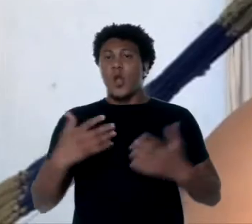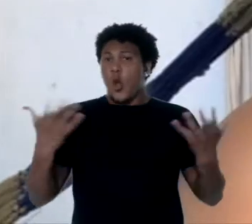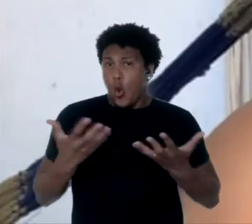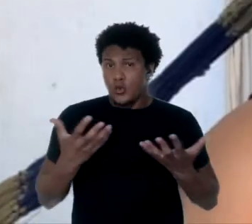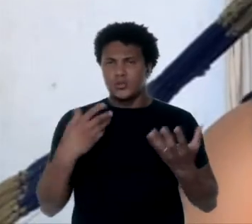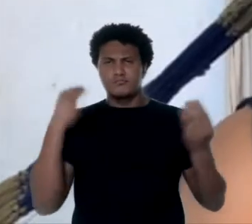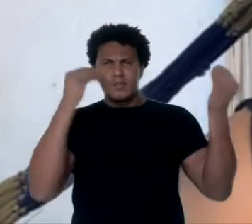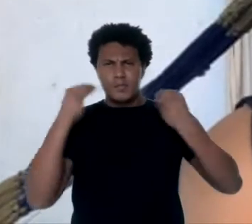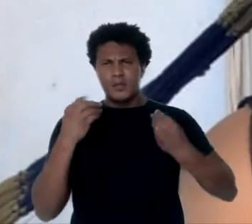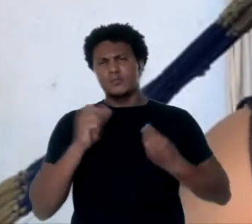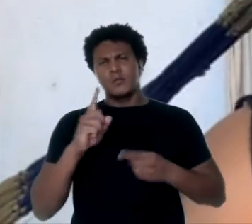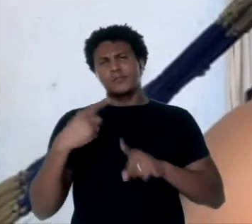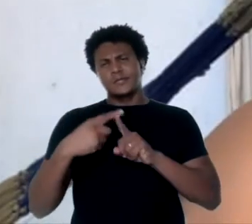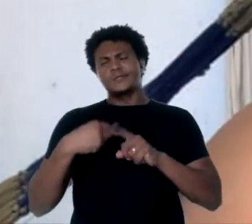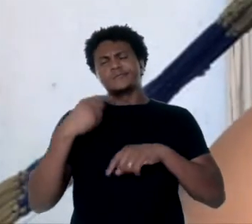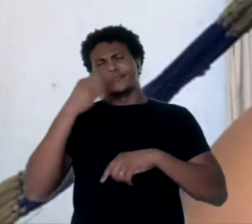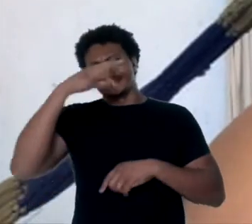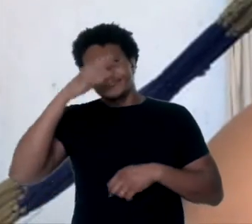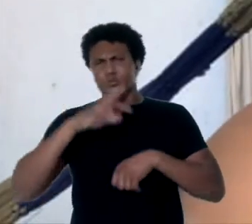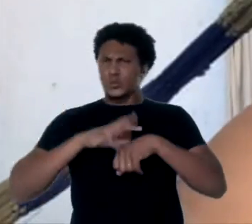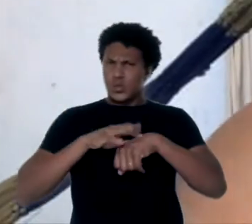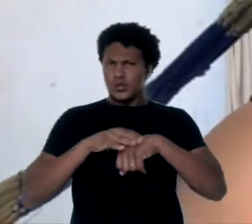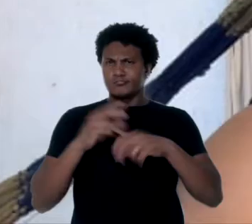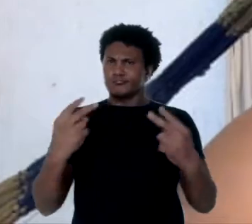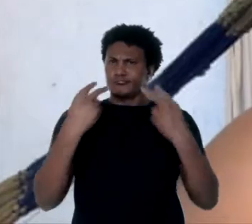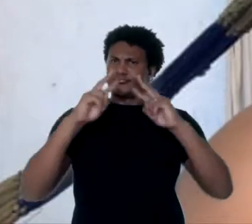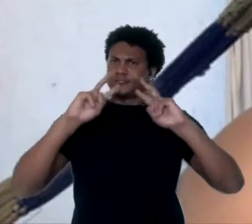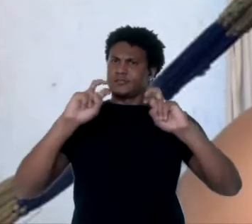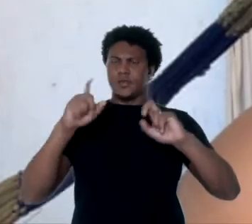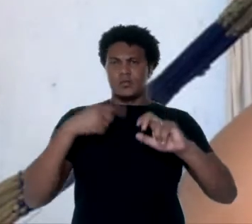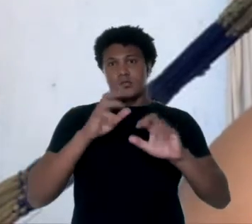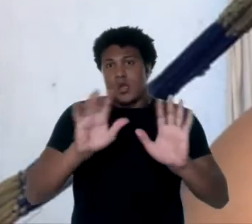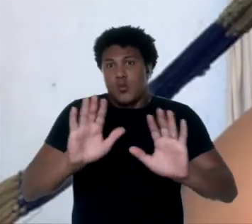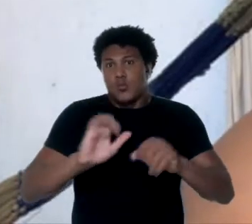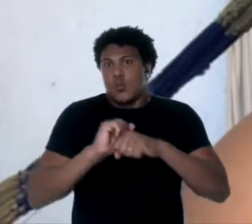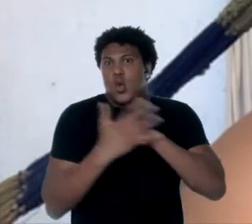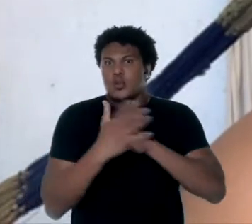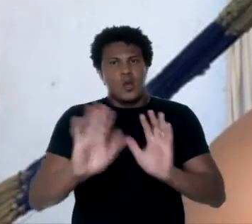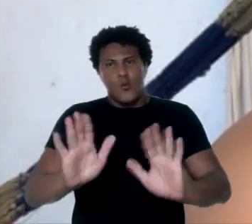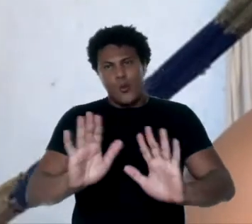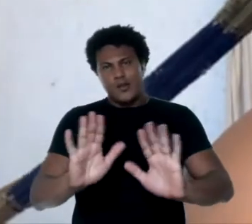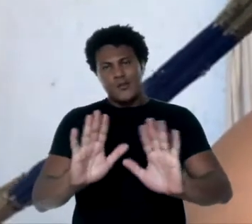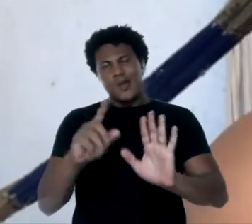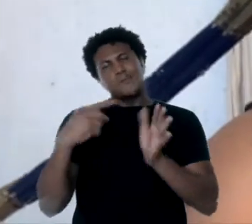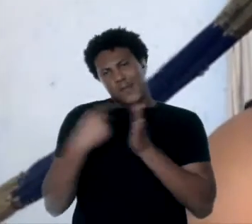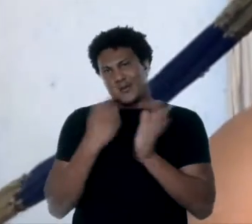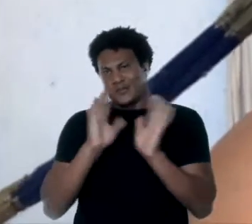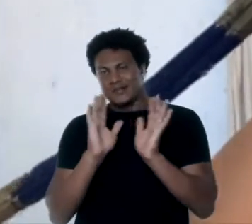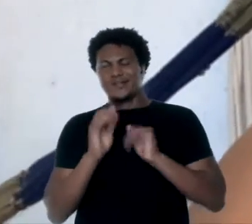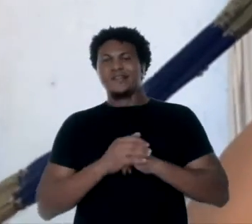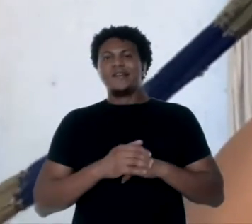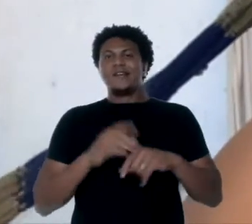Eu não tô montado hoje porque eu estou um pouquinho baqueado, tô um pouquinho doente, como vocês podem ver. Não é o coronavírus, tá? Antes que